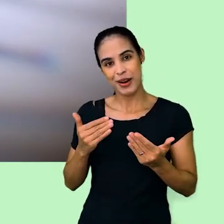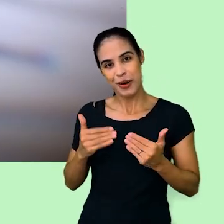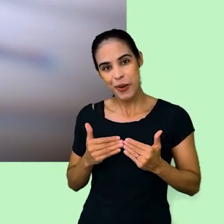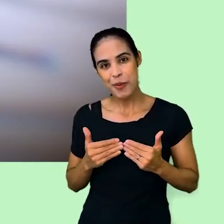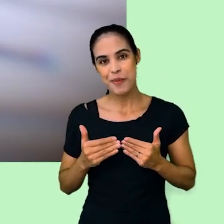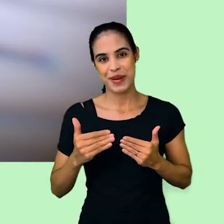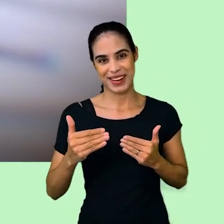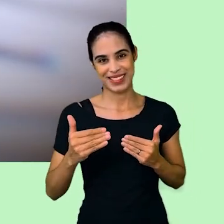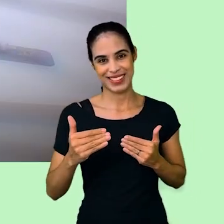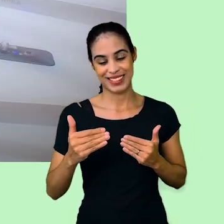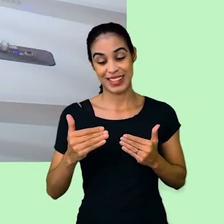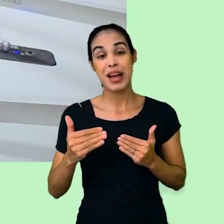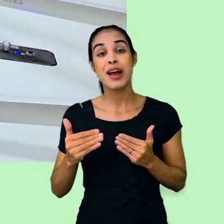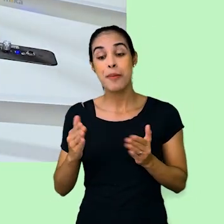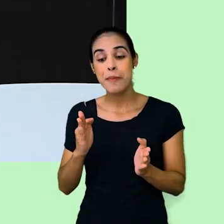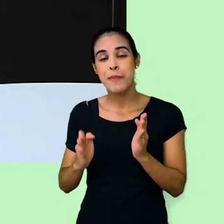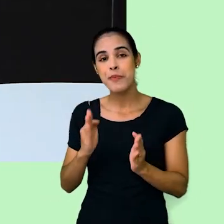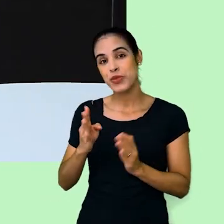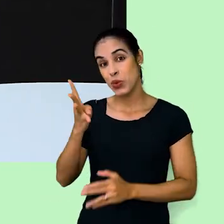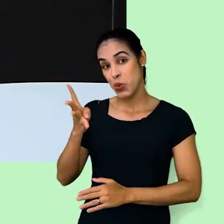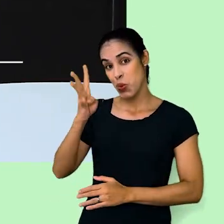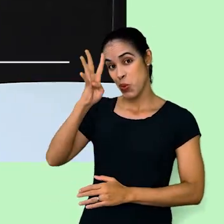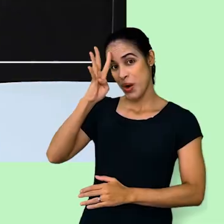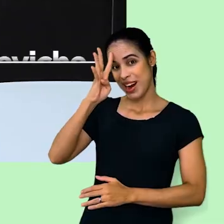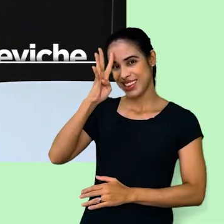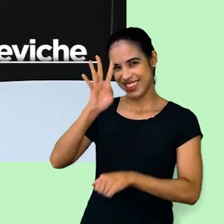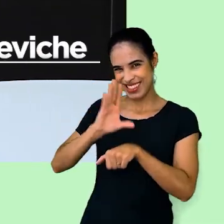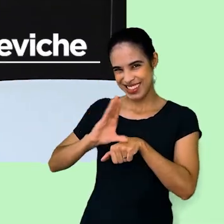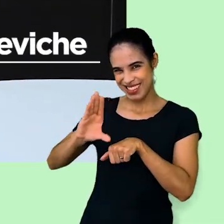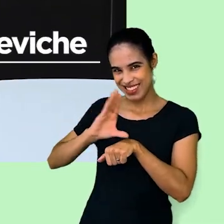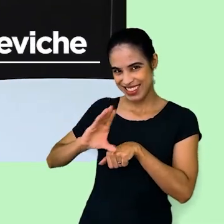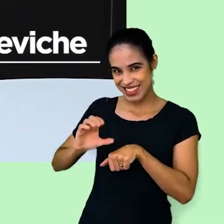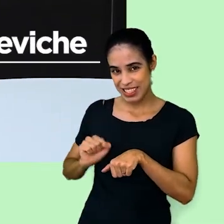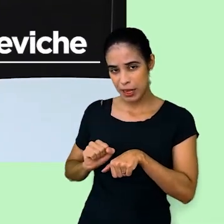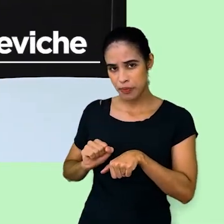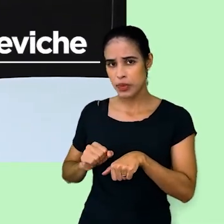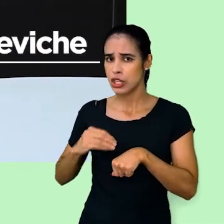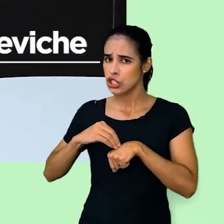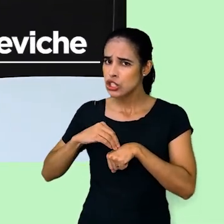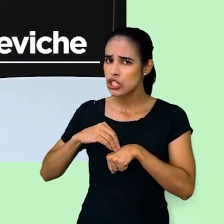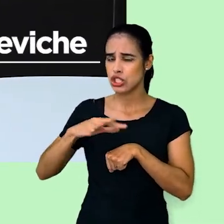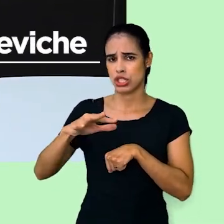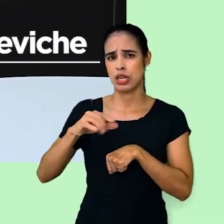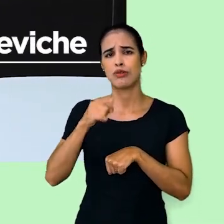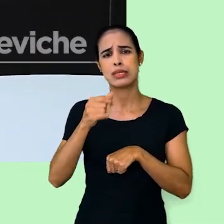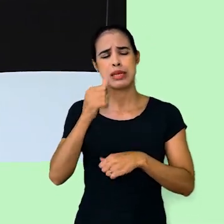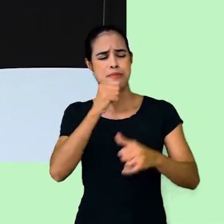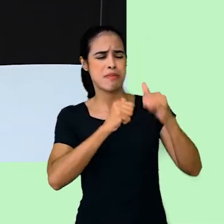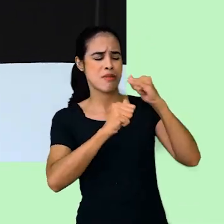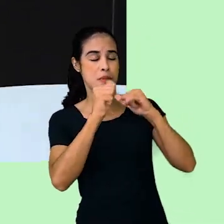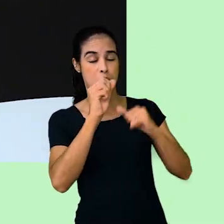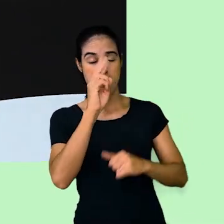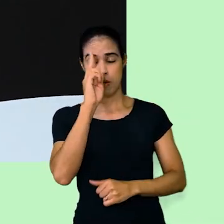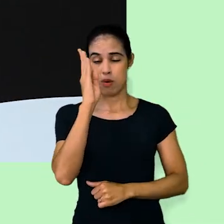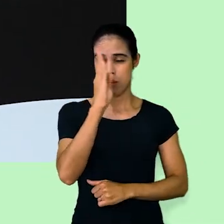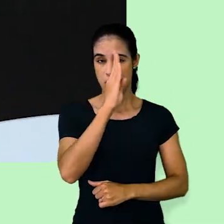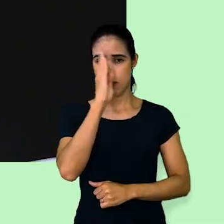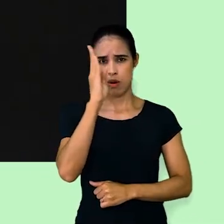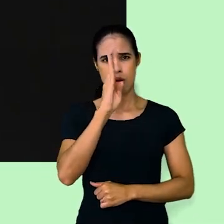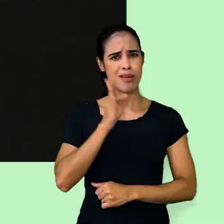de cinzas. E, primeira dica, não vá trabalhar de ressaca, porque